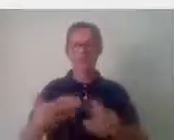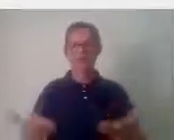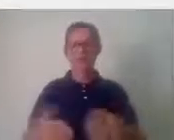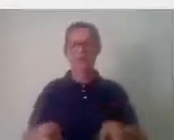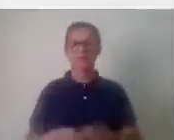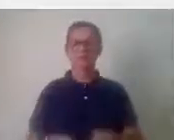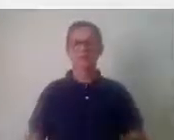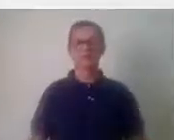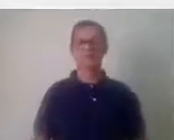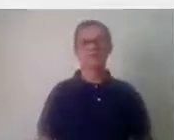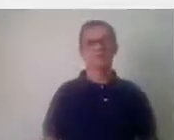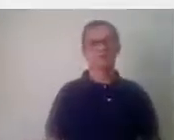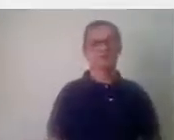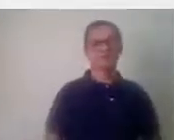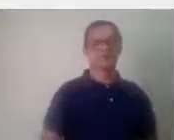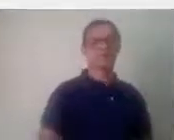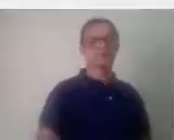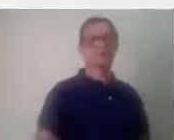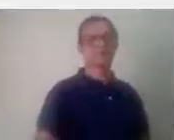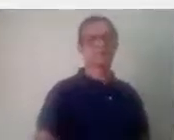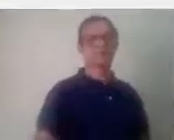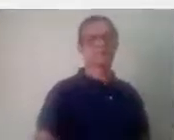aula.